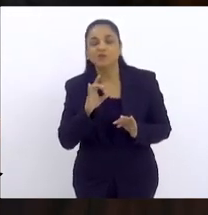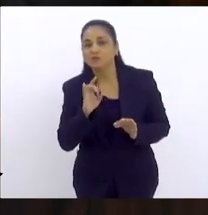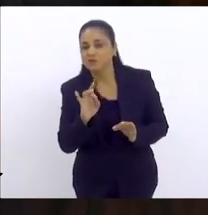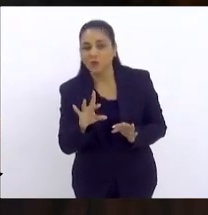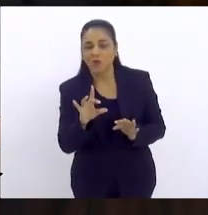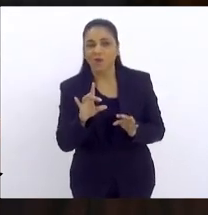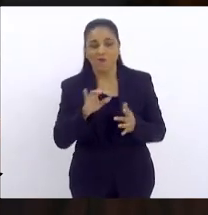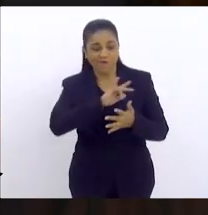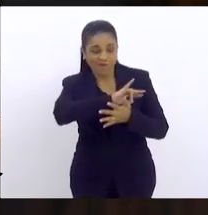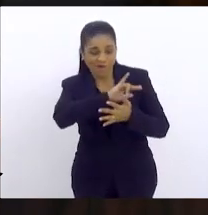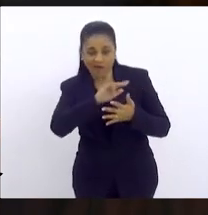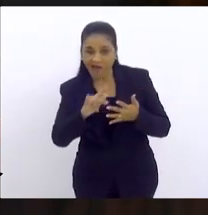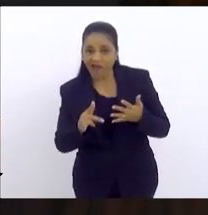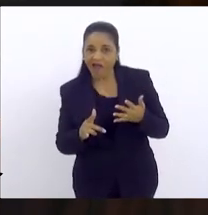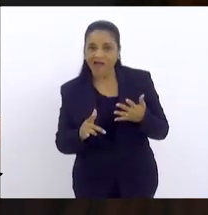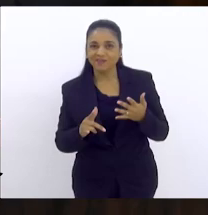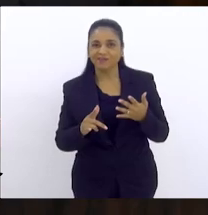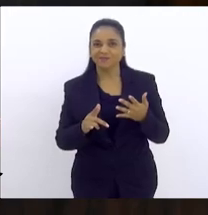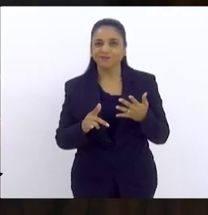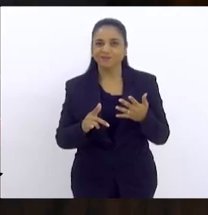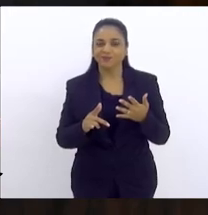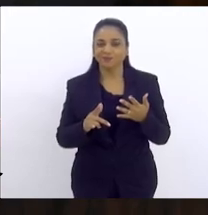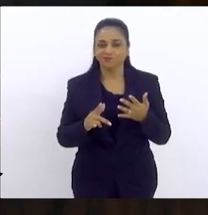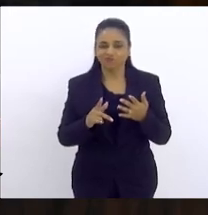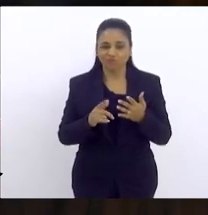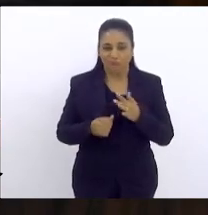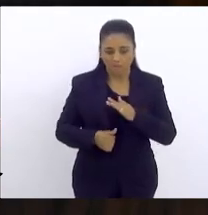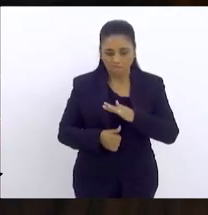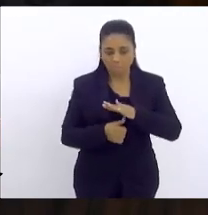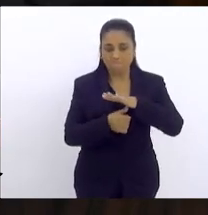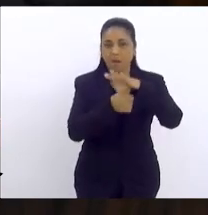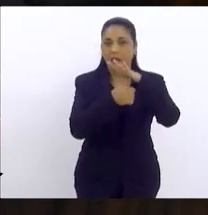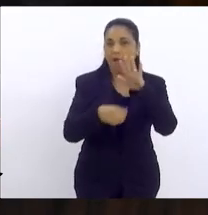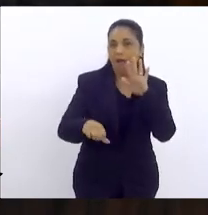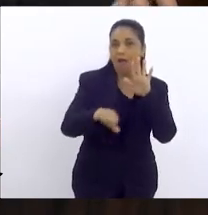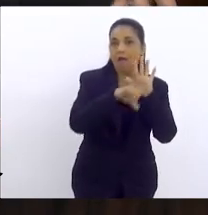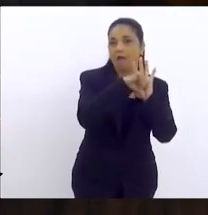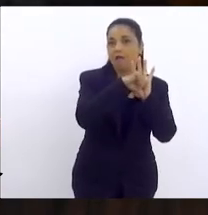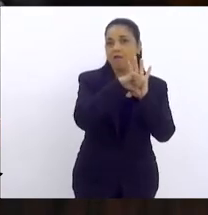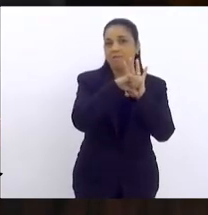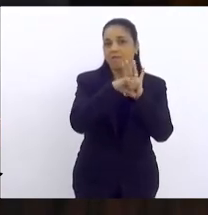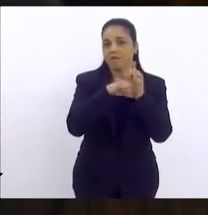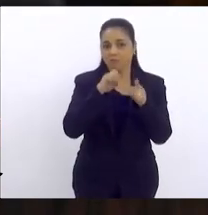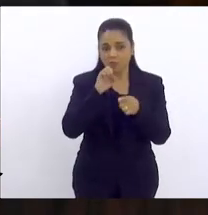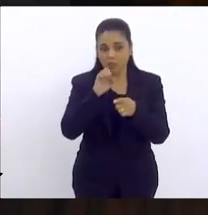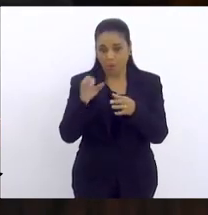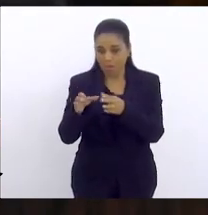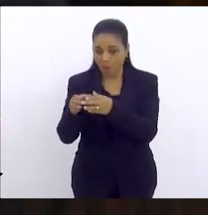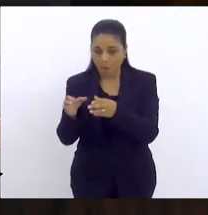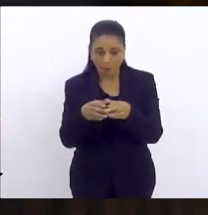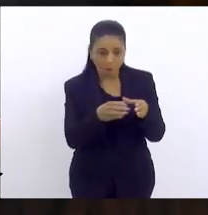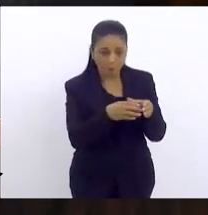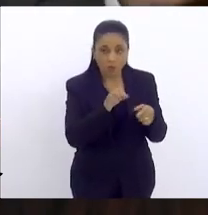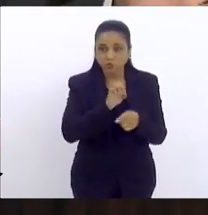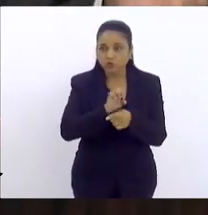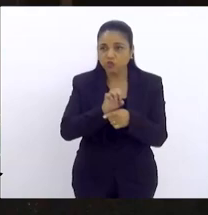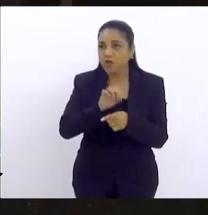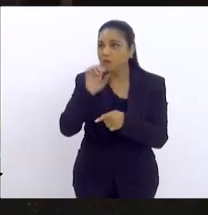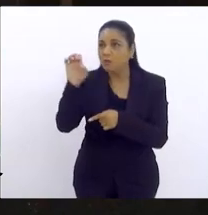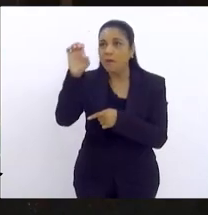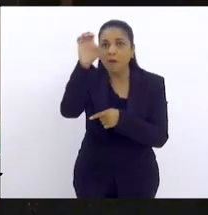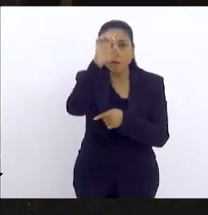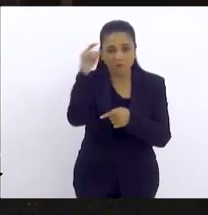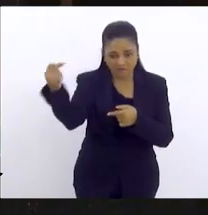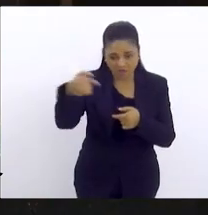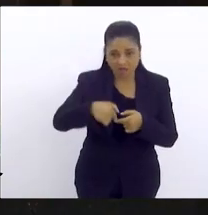termos vários chefes do Crime Organizado de outros estados aqui no Rio de Janeiro não é obra porque aqueles escolheram